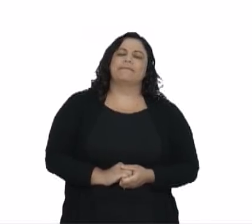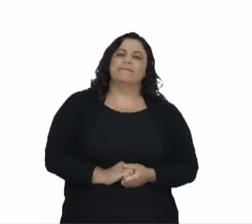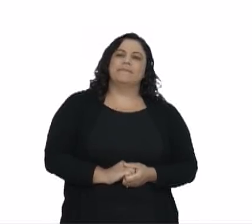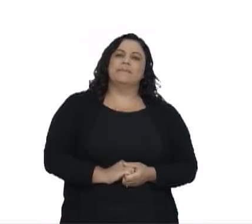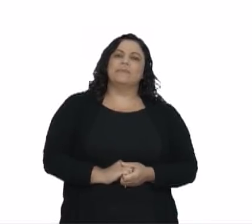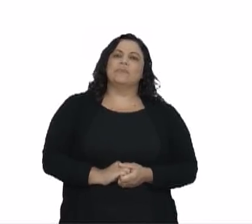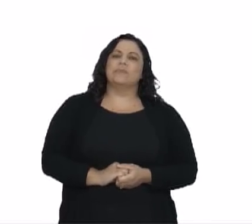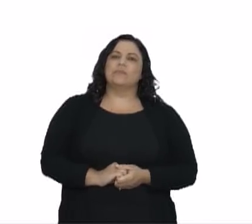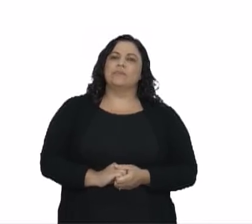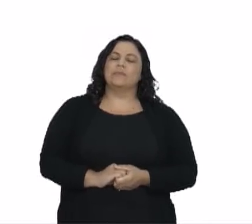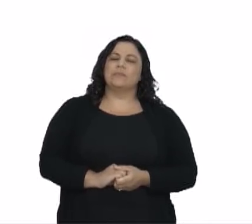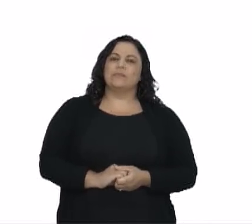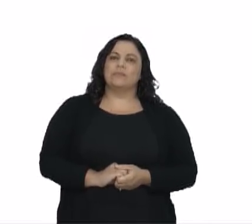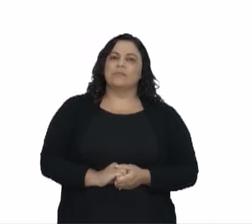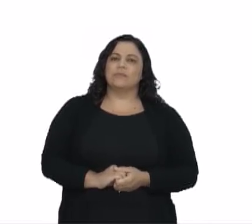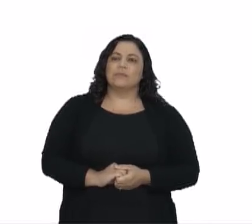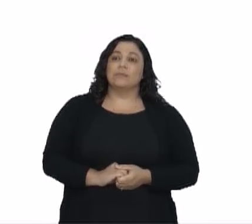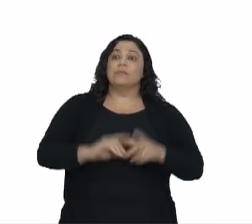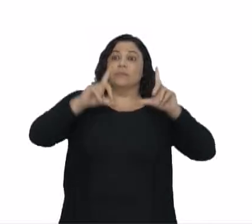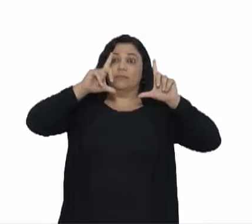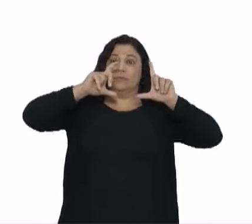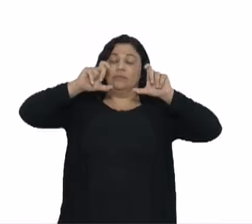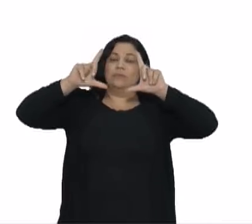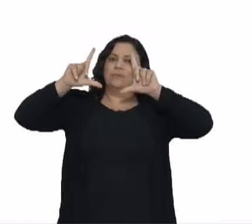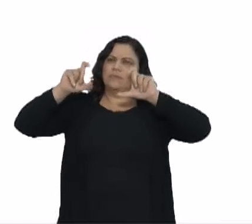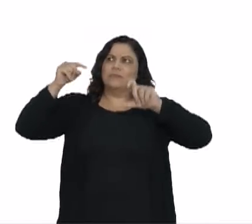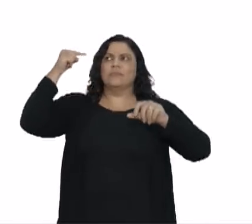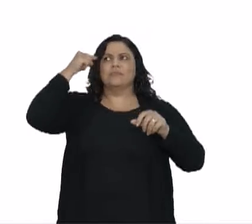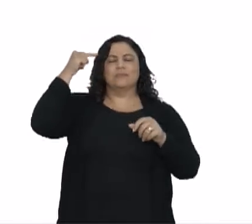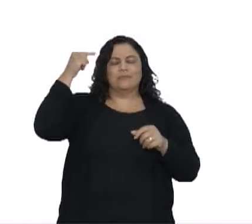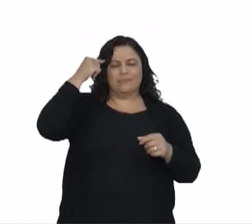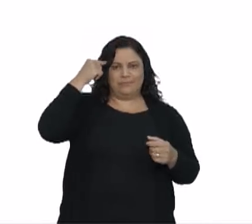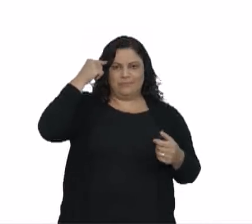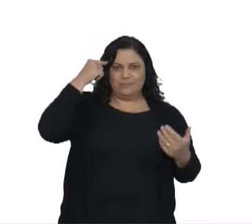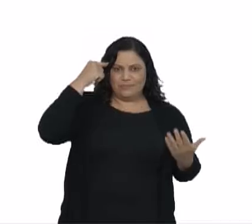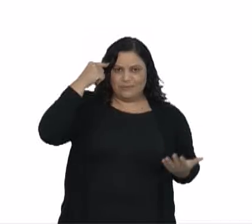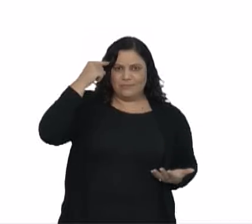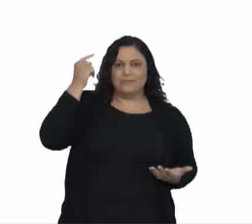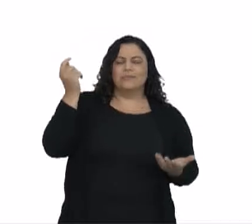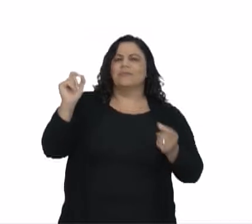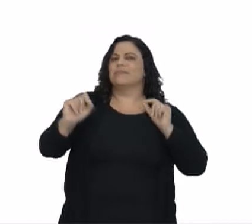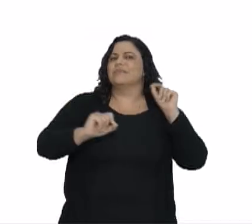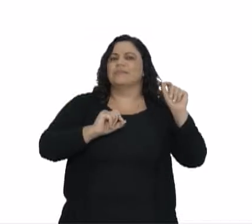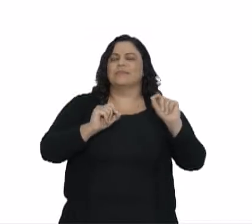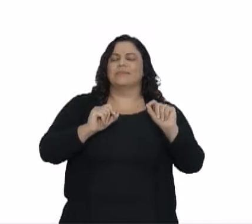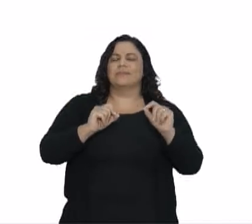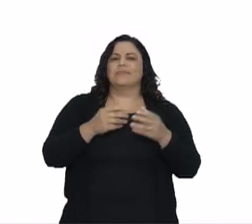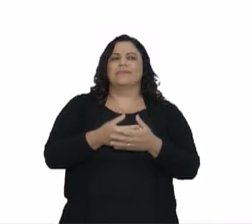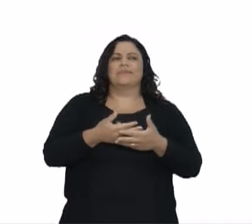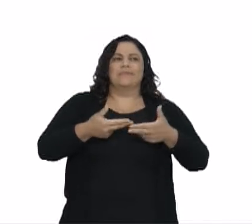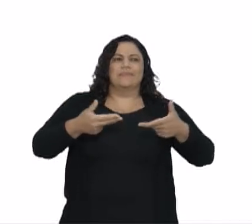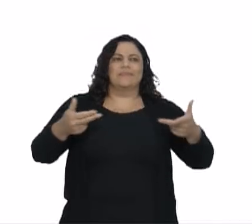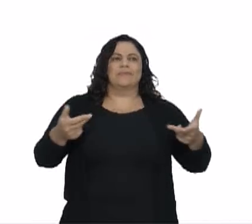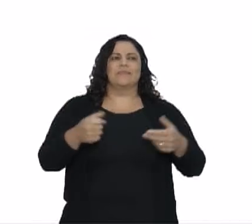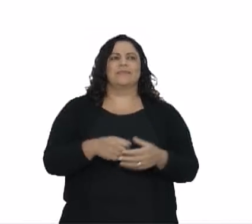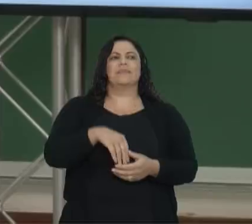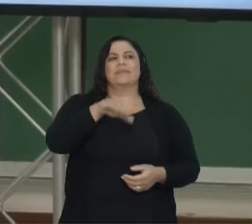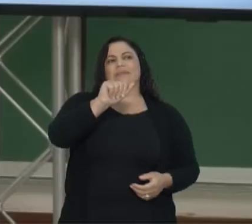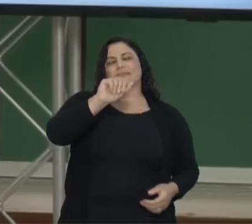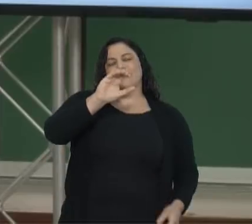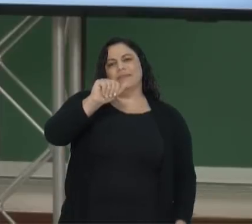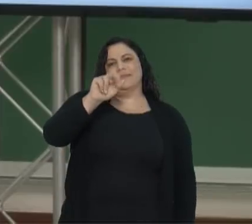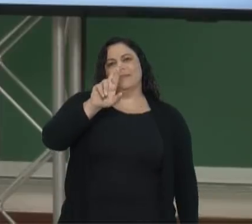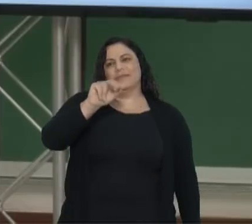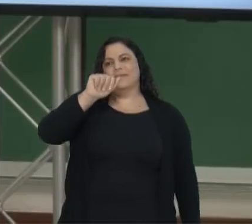Trouxe aqui algumas imagens para a gente pensar, né, nas delícias aqui do acarajé, e ali